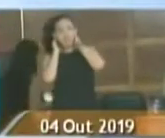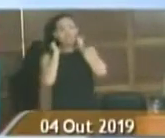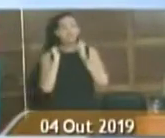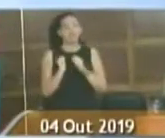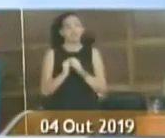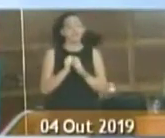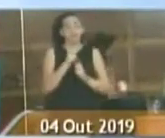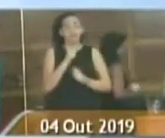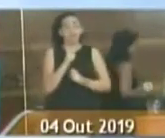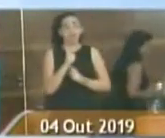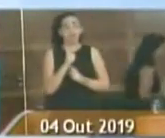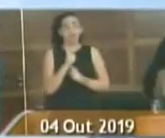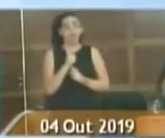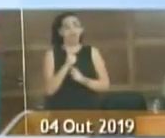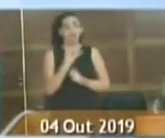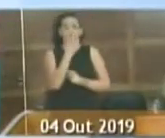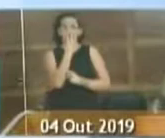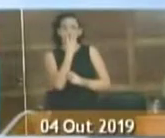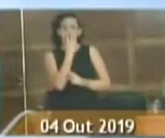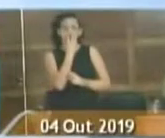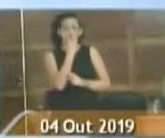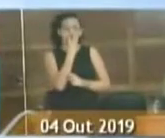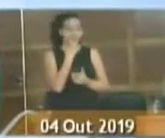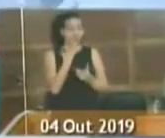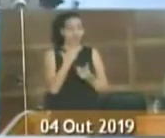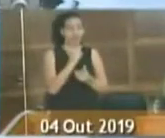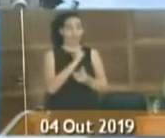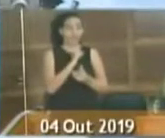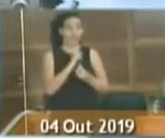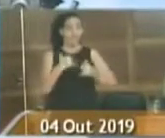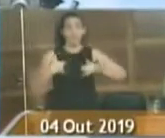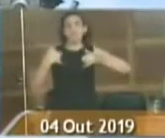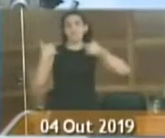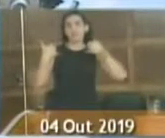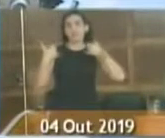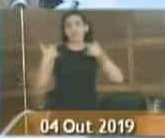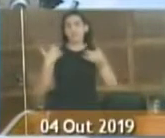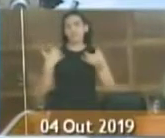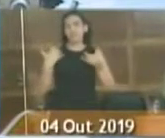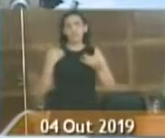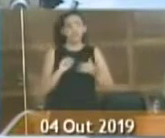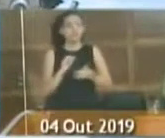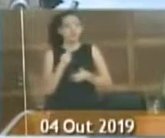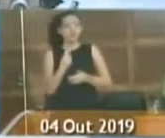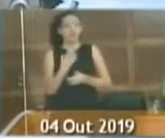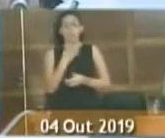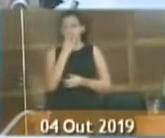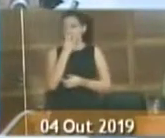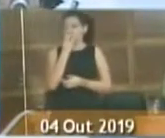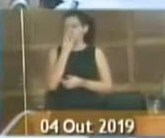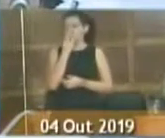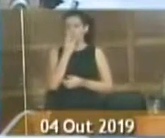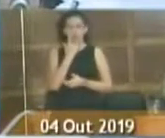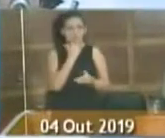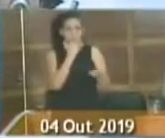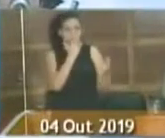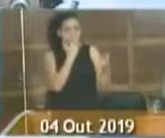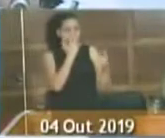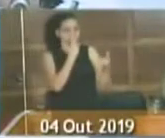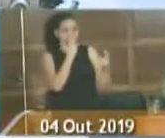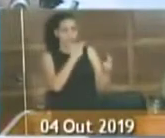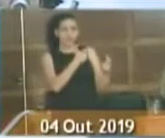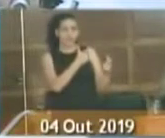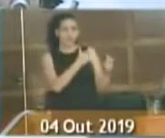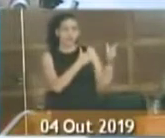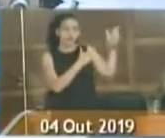cão chique, cão que você faz um bolo de aniversário? Pode passar. É um cão humanizado? O cão feliz